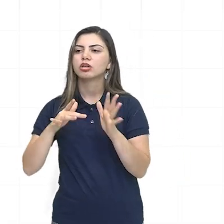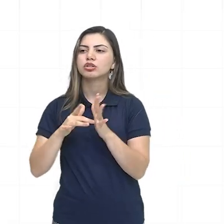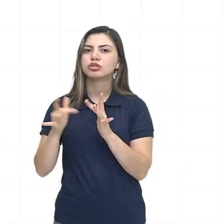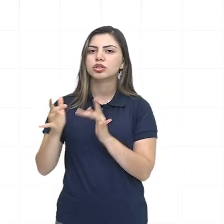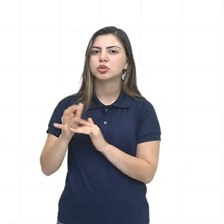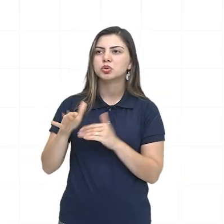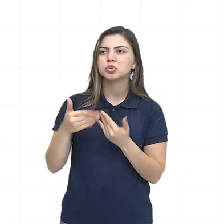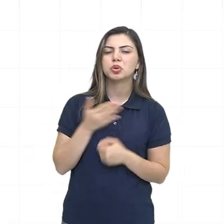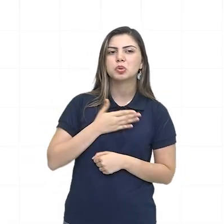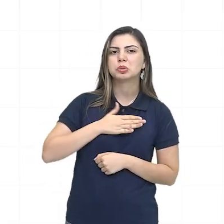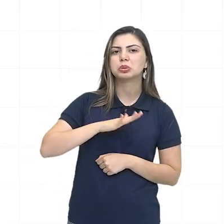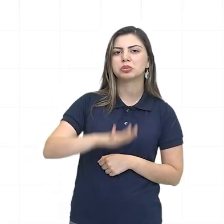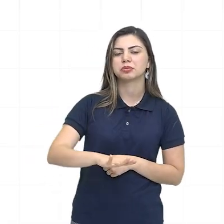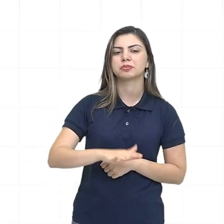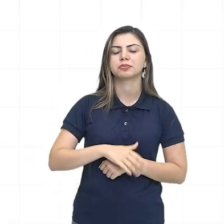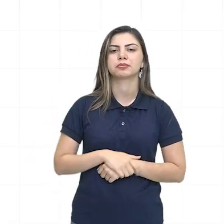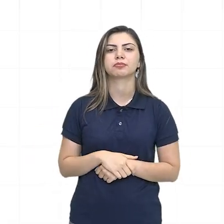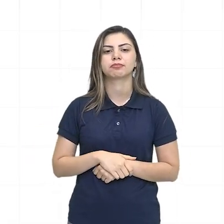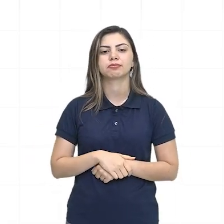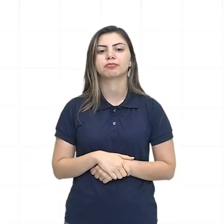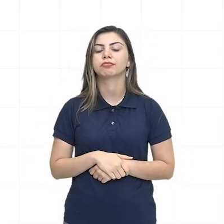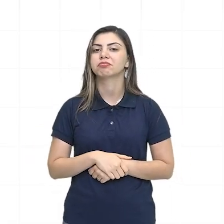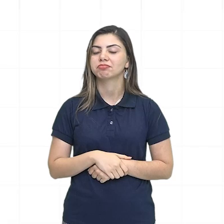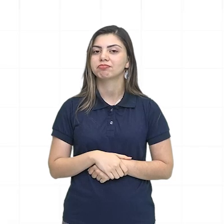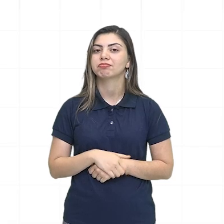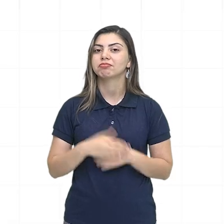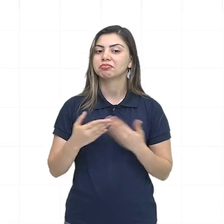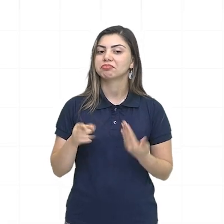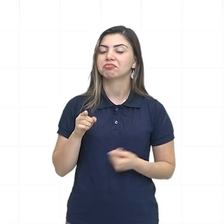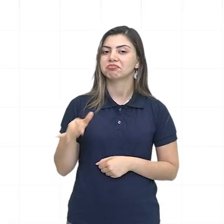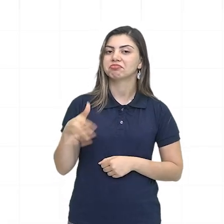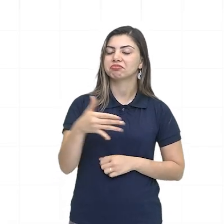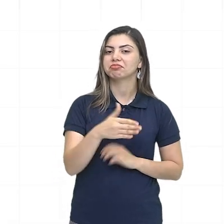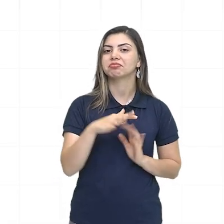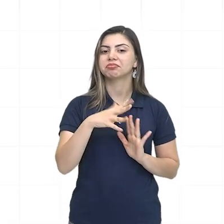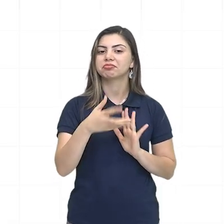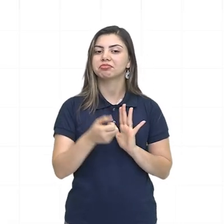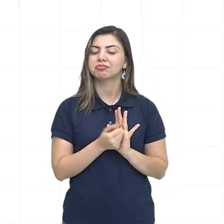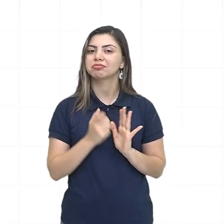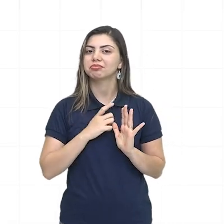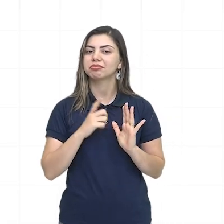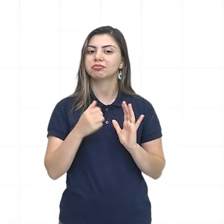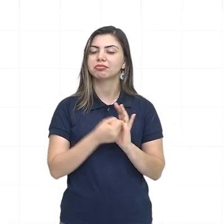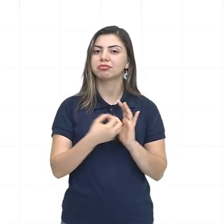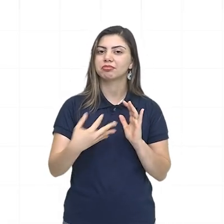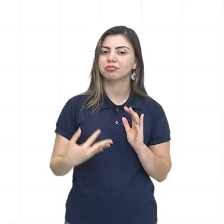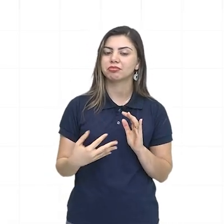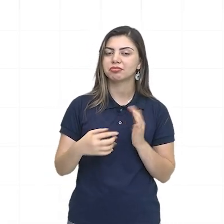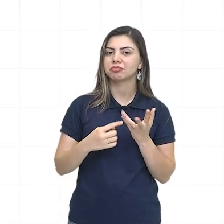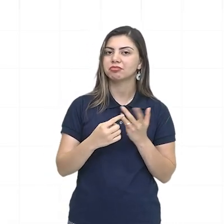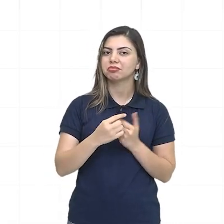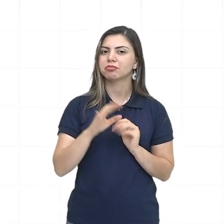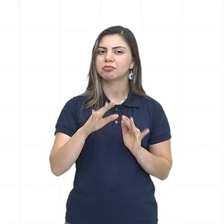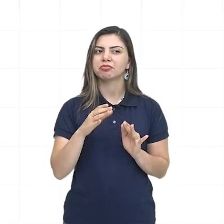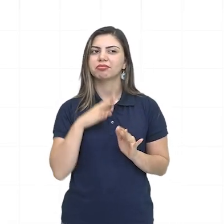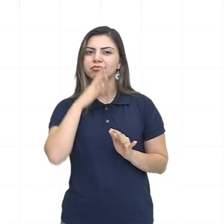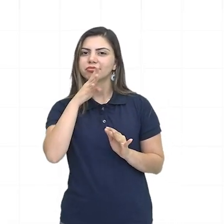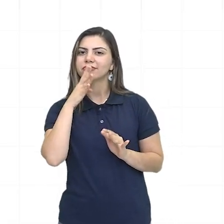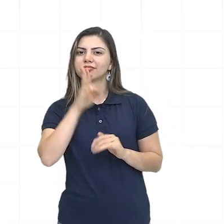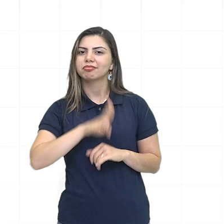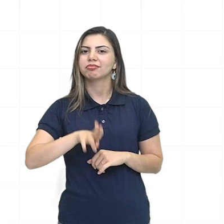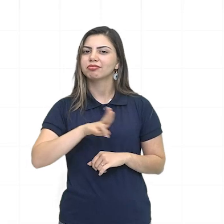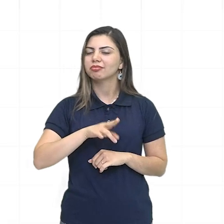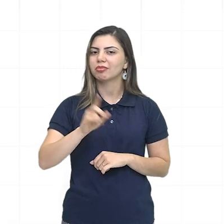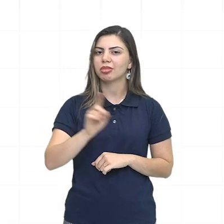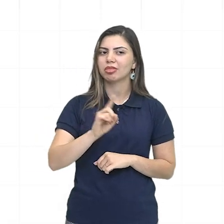não era. Então tem mais coisa bonita sobre o peixe, né? Não era um símbolo usado de qualquer forma,